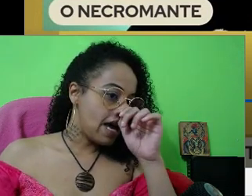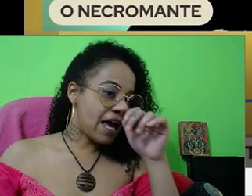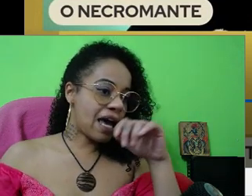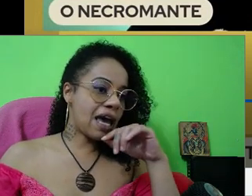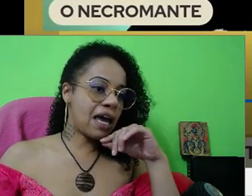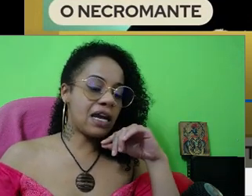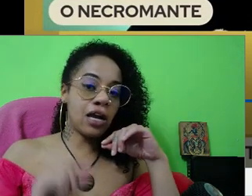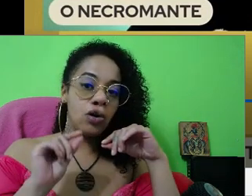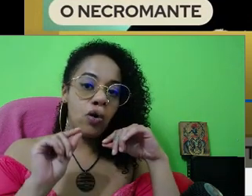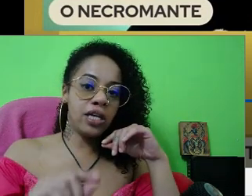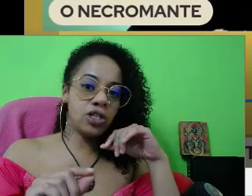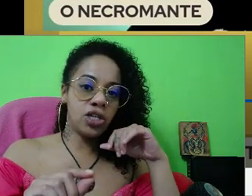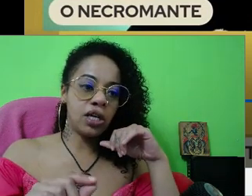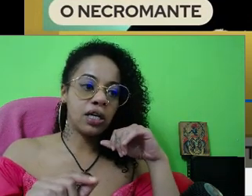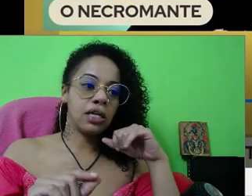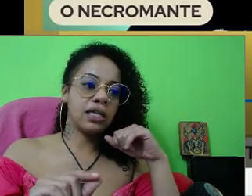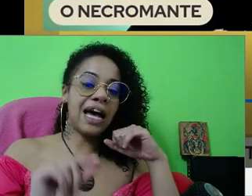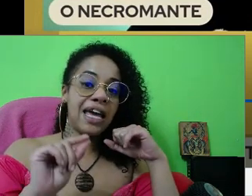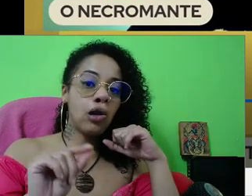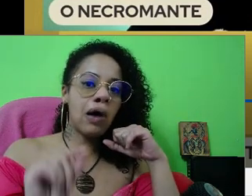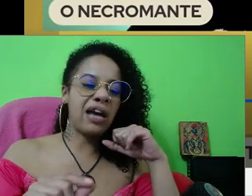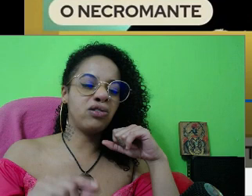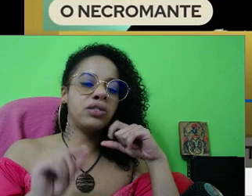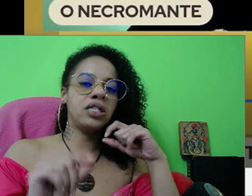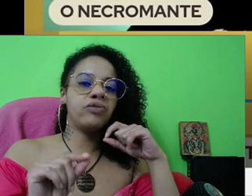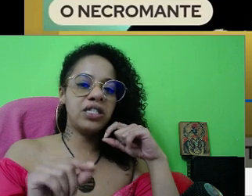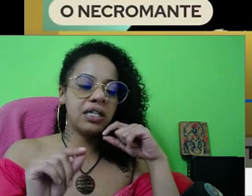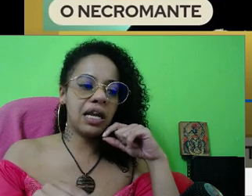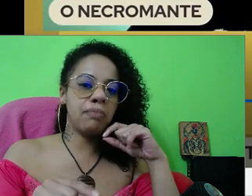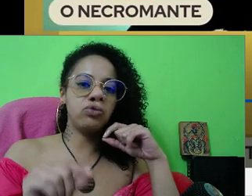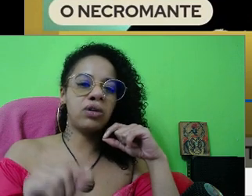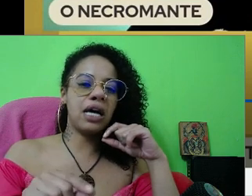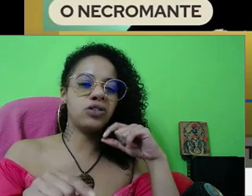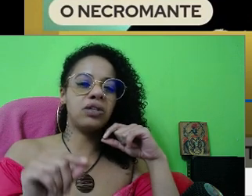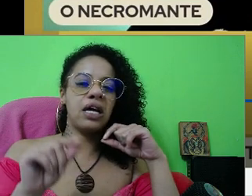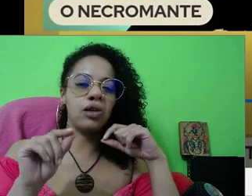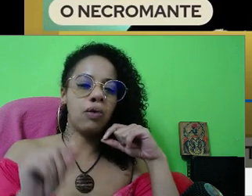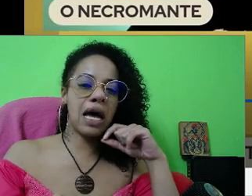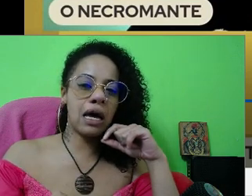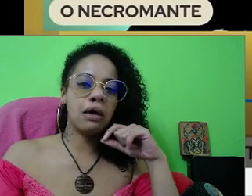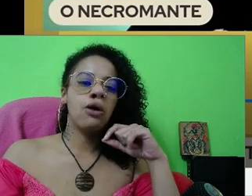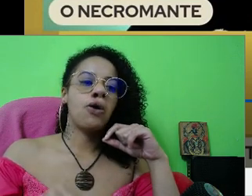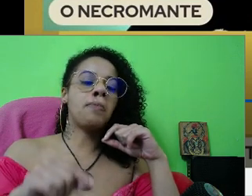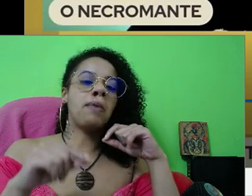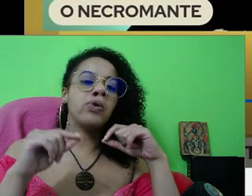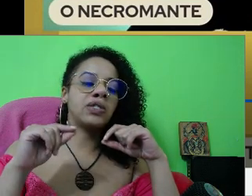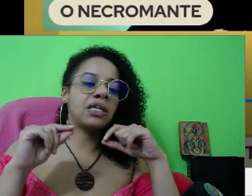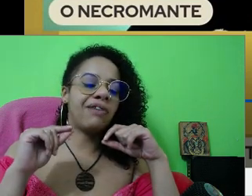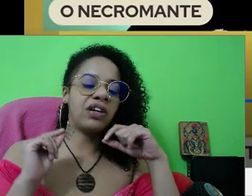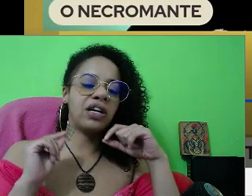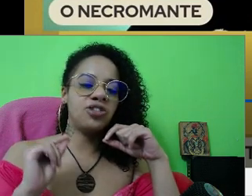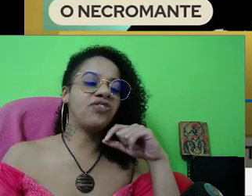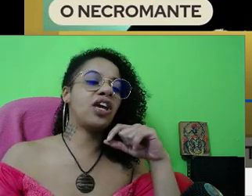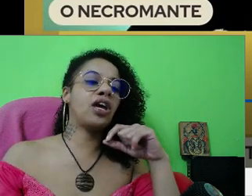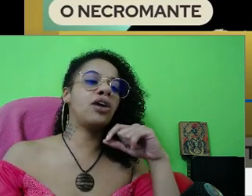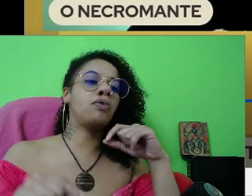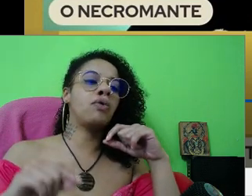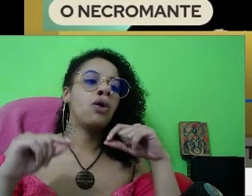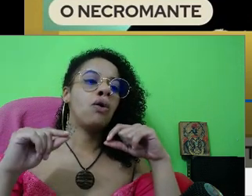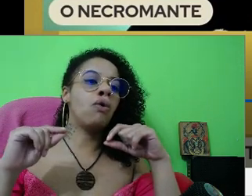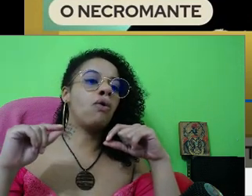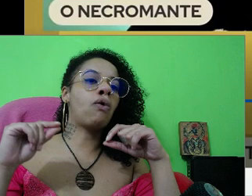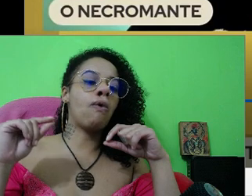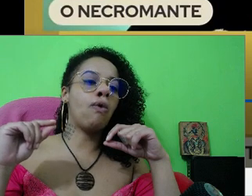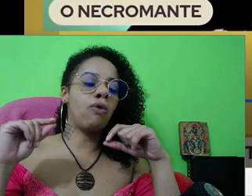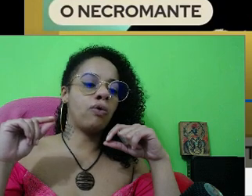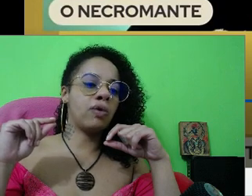né na noite da Eloá eu não sei se vocês lembram do caso da Eloá uma moça que estava em cativeiro